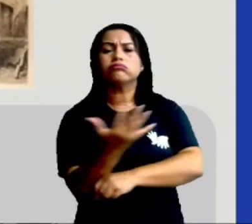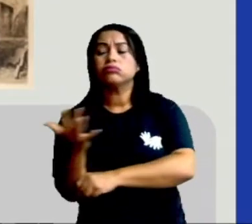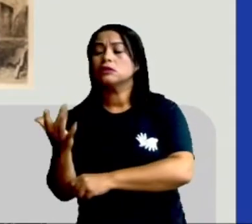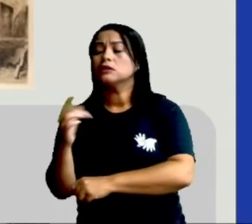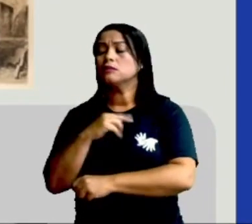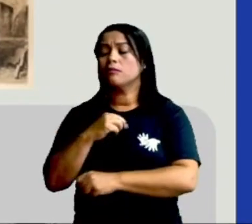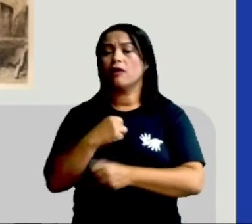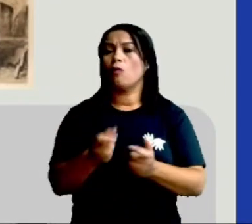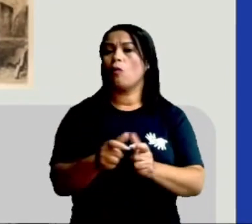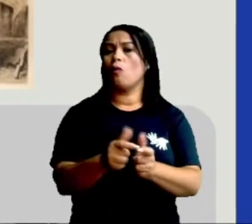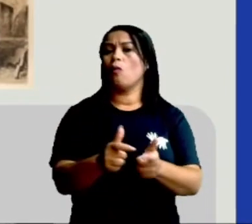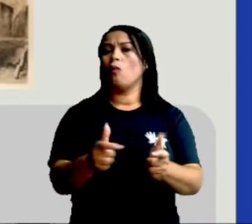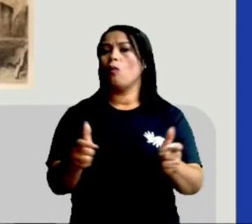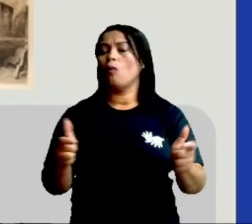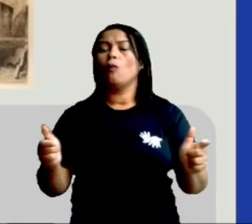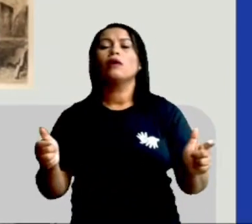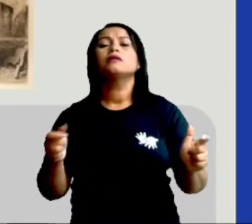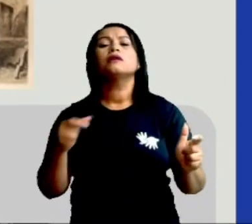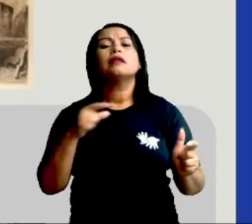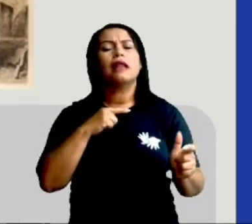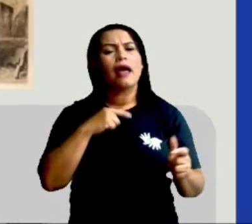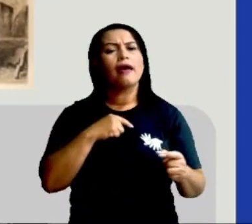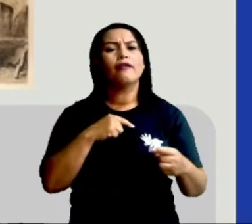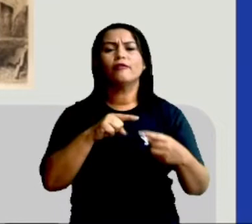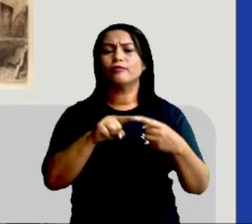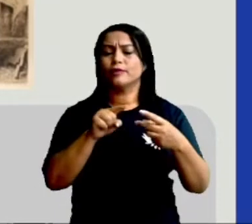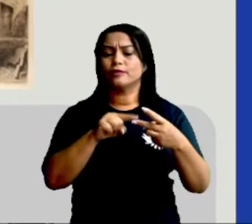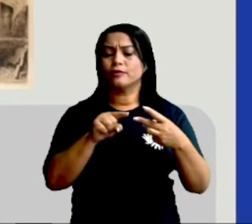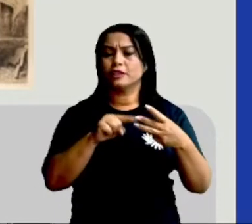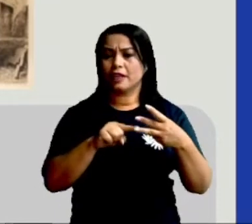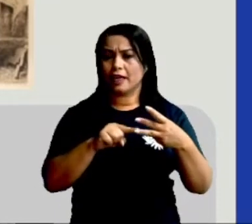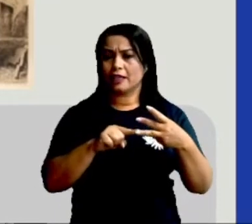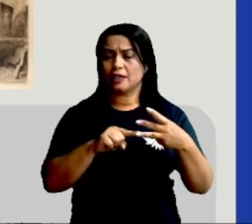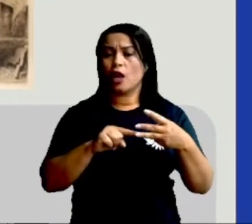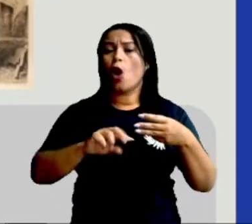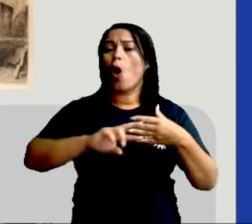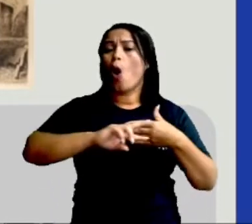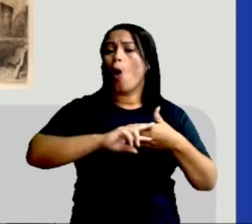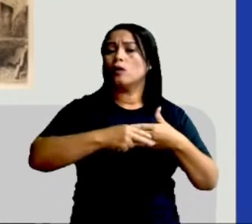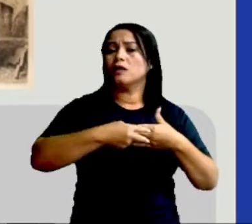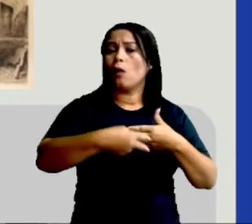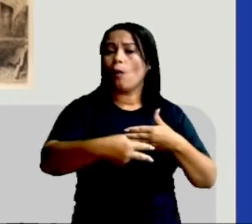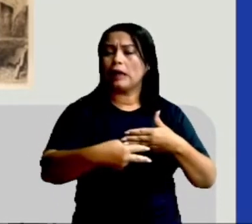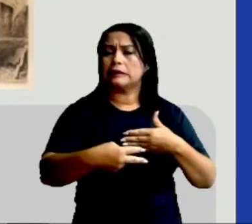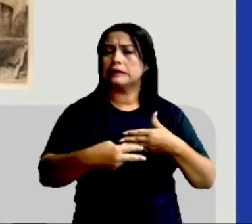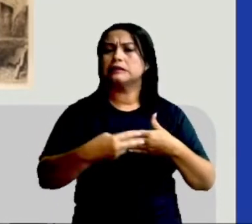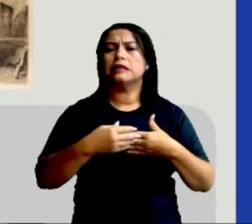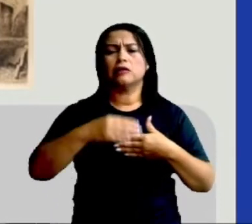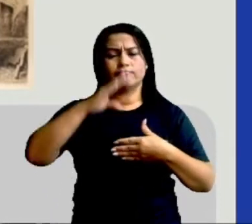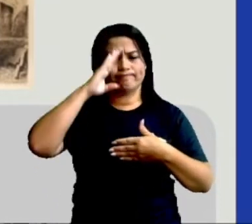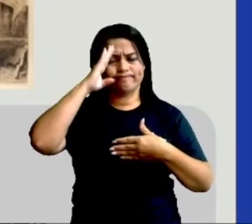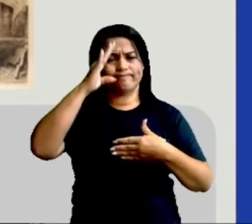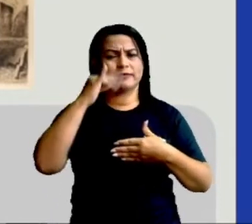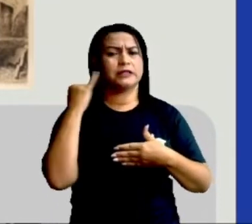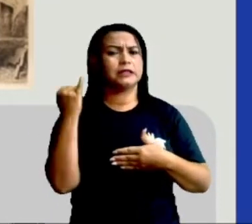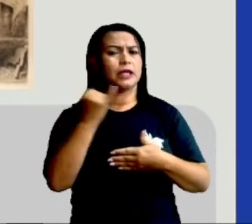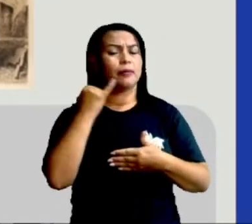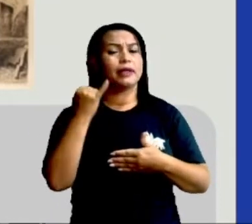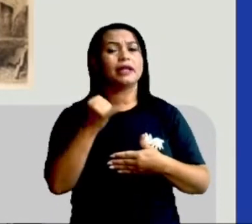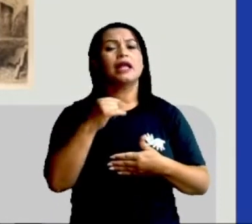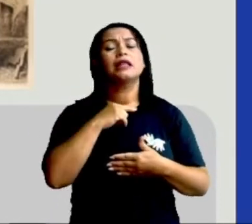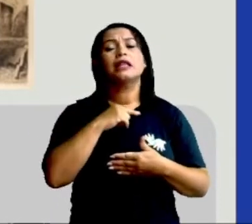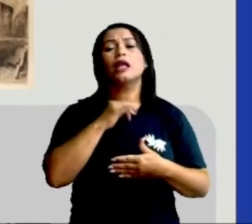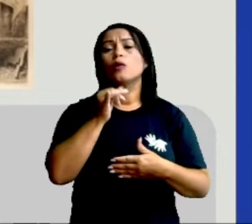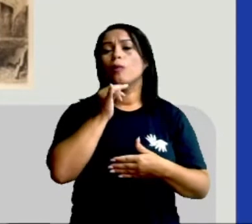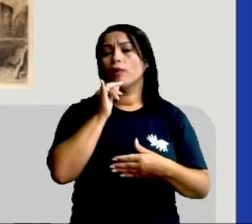O crescimento do café trouxe 3 consequências fundamentais. Primeiro, deslocamento do eixo